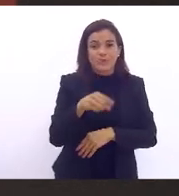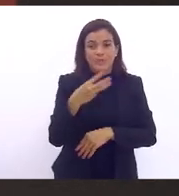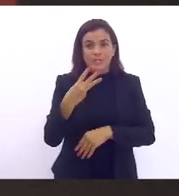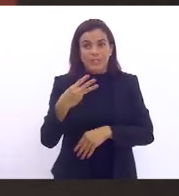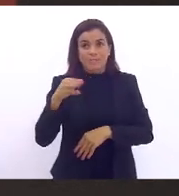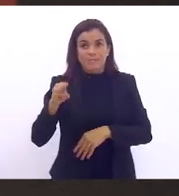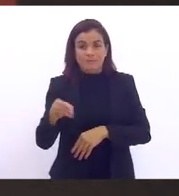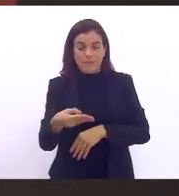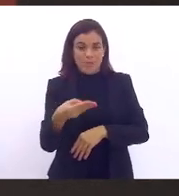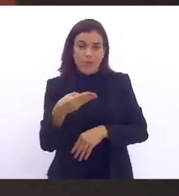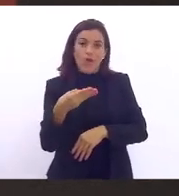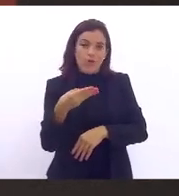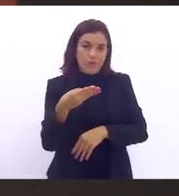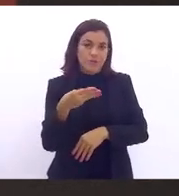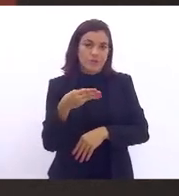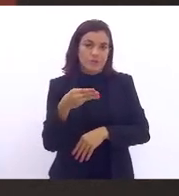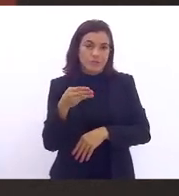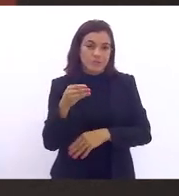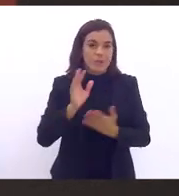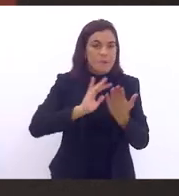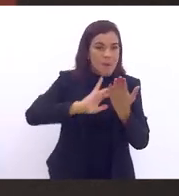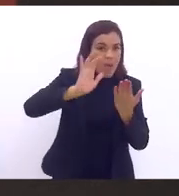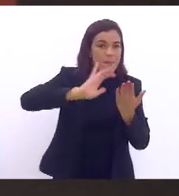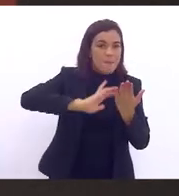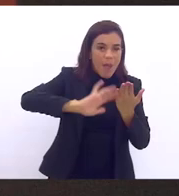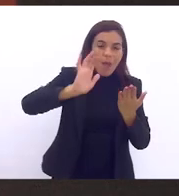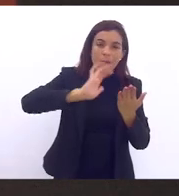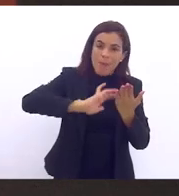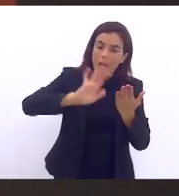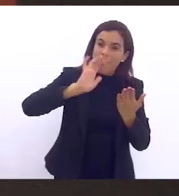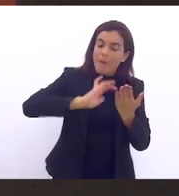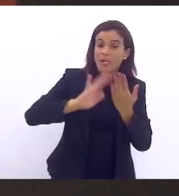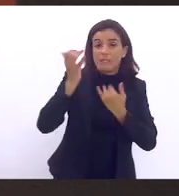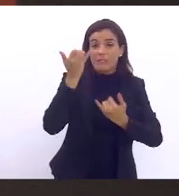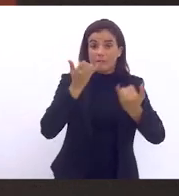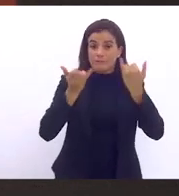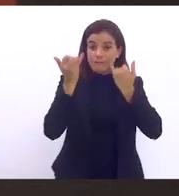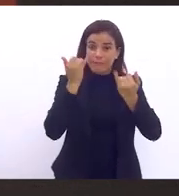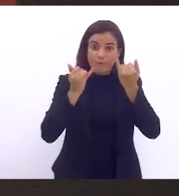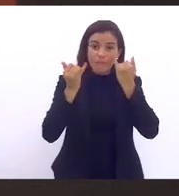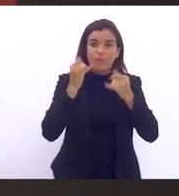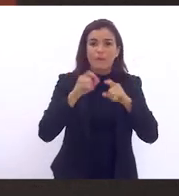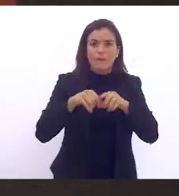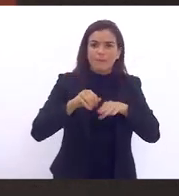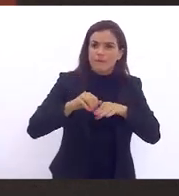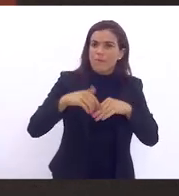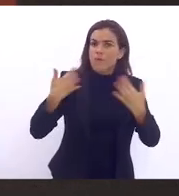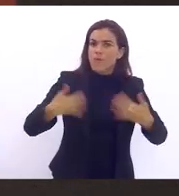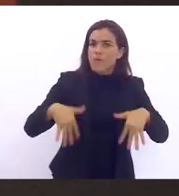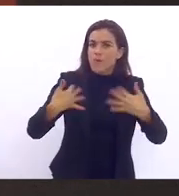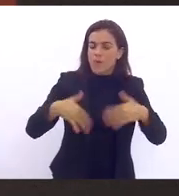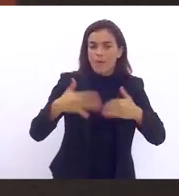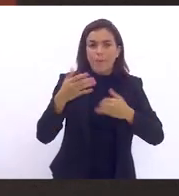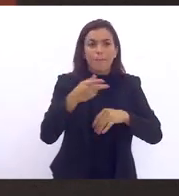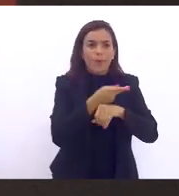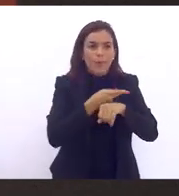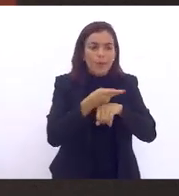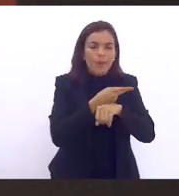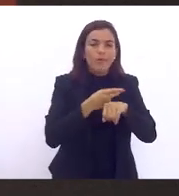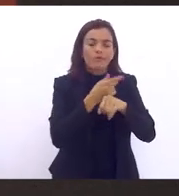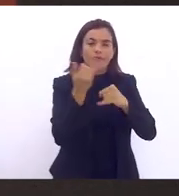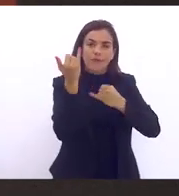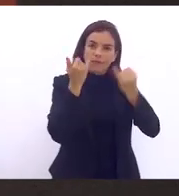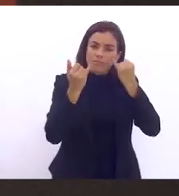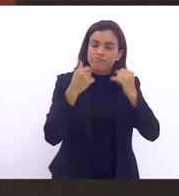é um site de comércio eletrônico é um site de solicitação de informação Então teve muito acesso né Teve muita demanda por por informação e a gente conseguiu